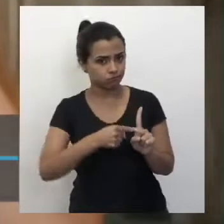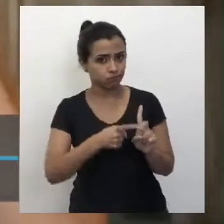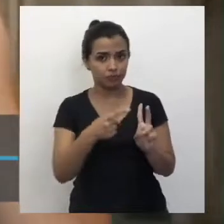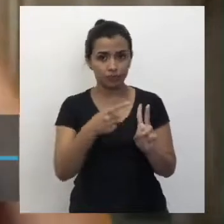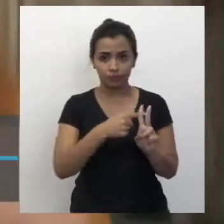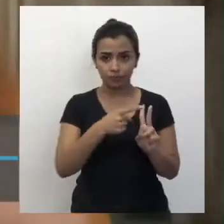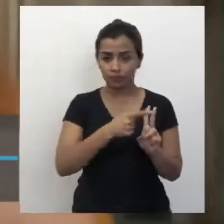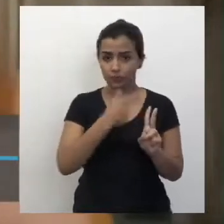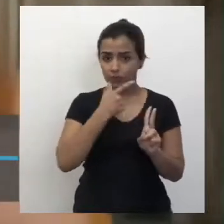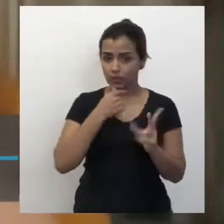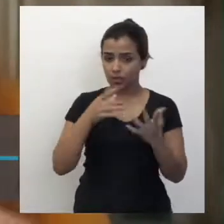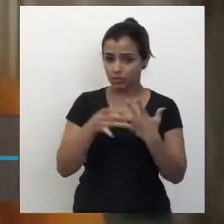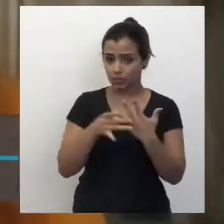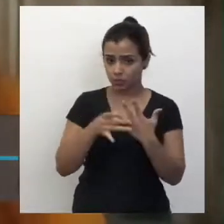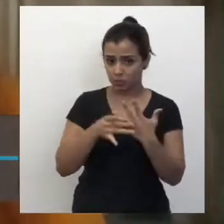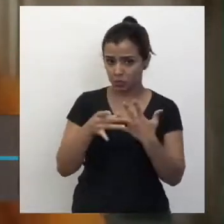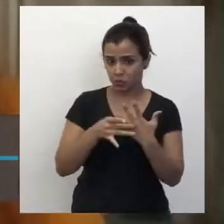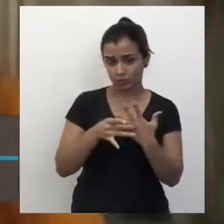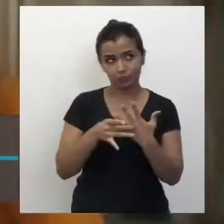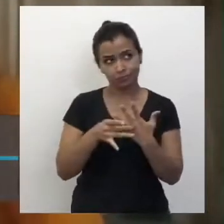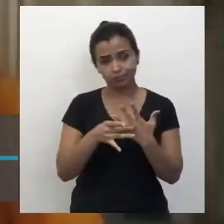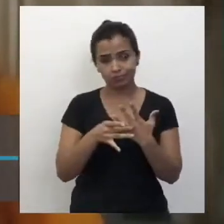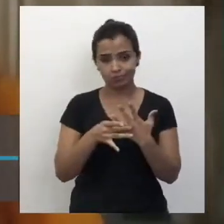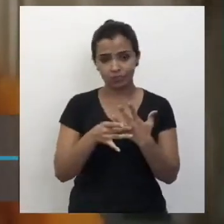não dispõe, né,